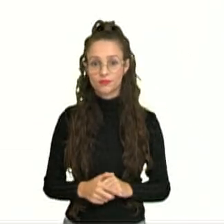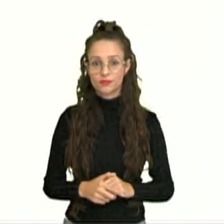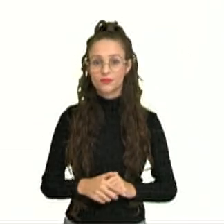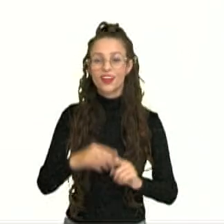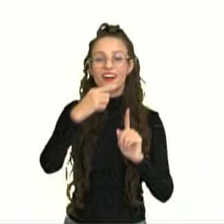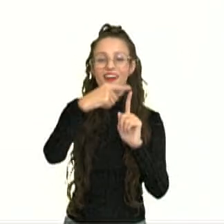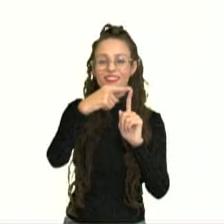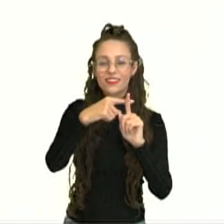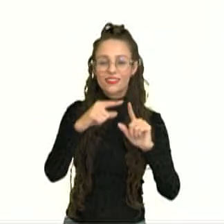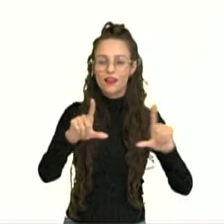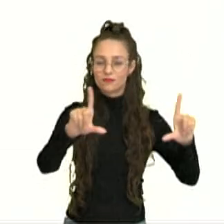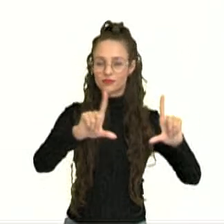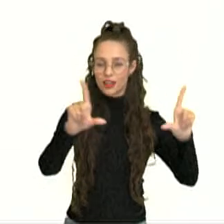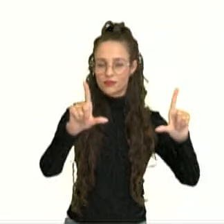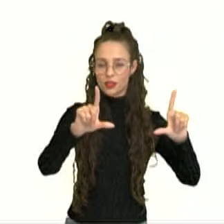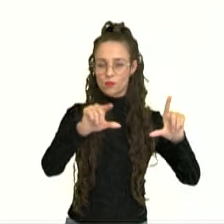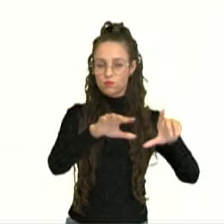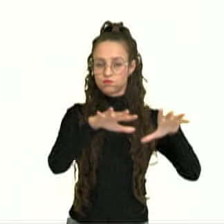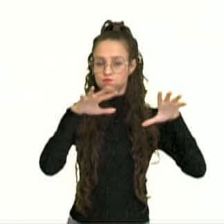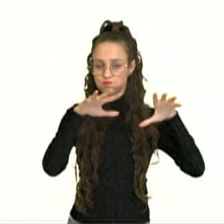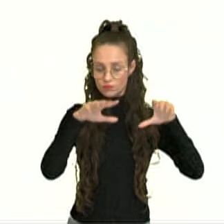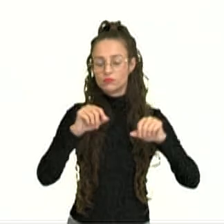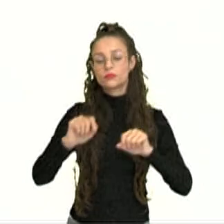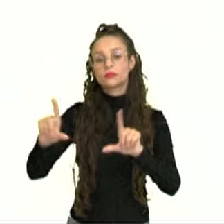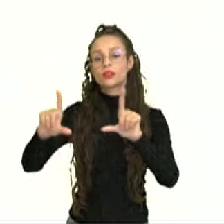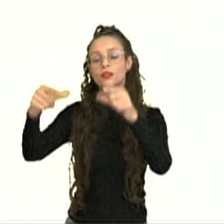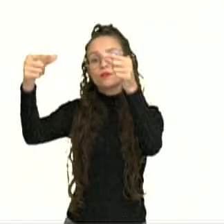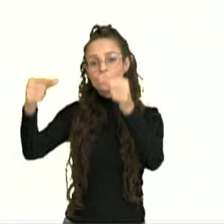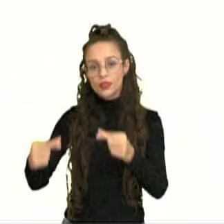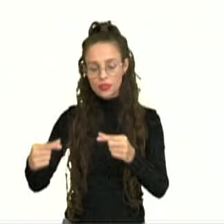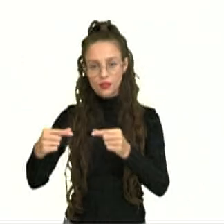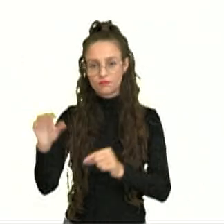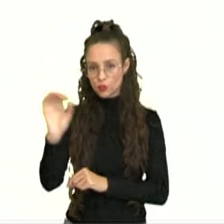tubo, sem anteninha tela fina, para você já perceber no desenho.